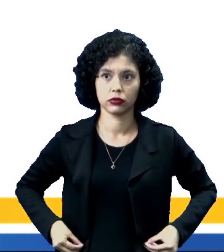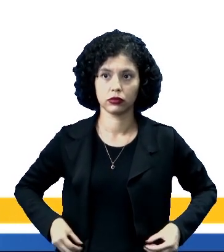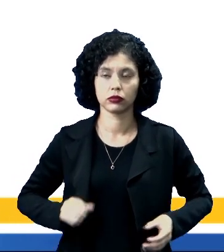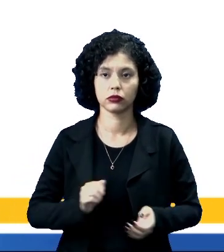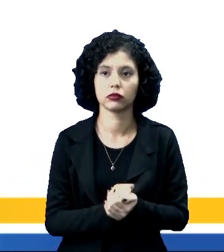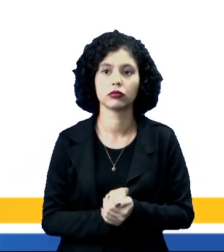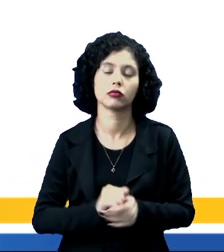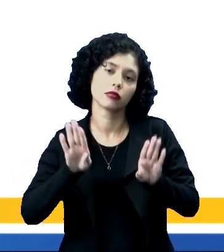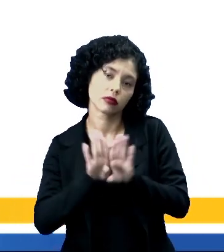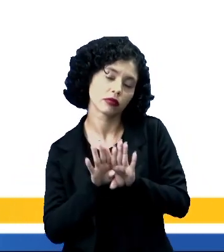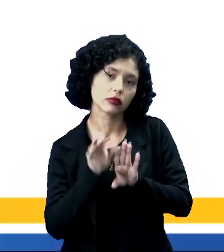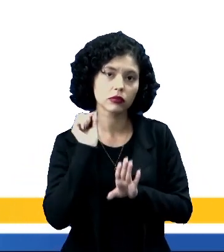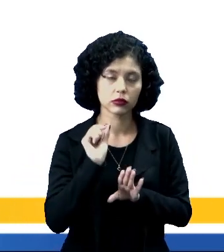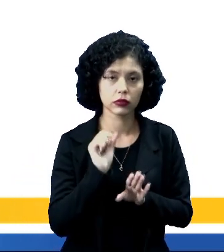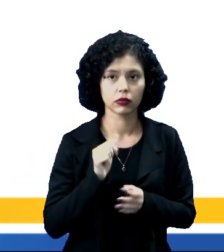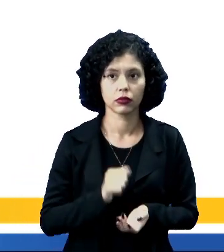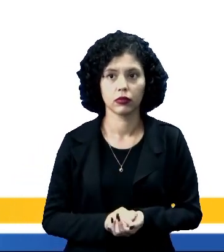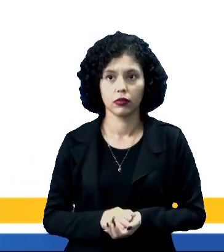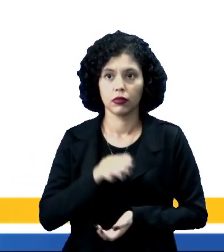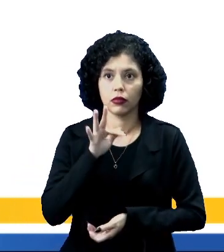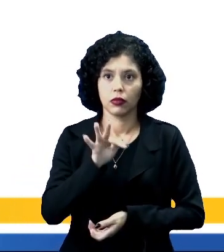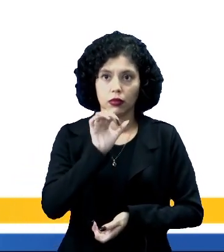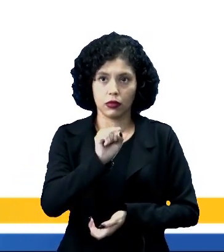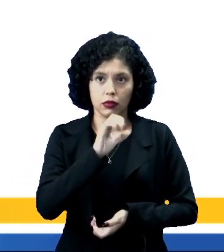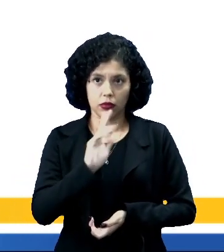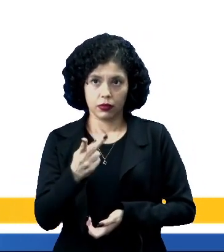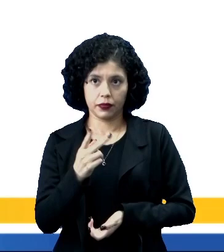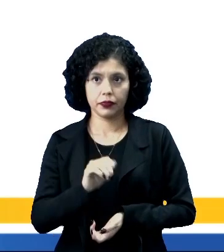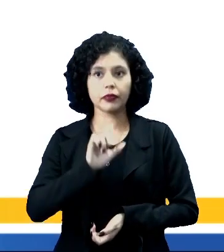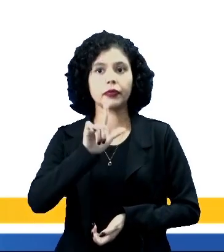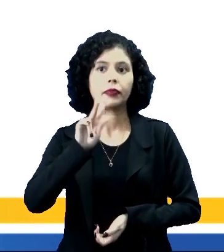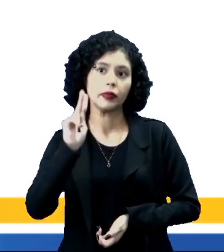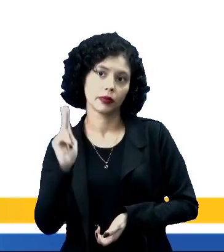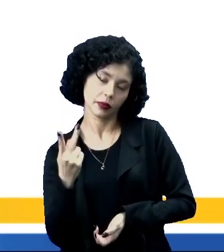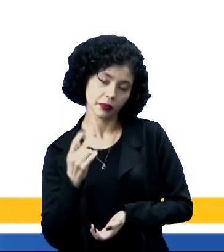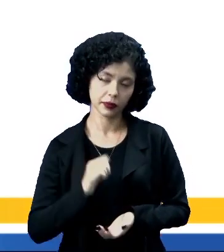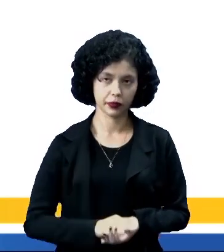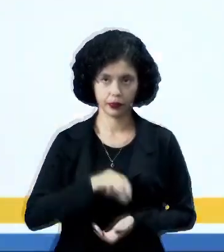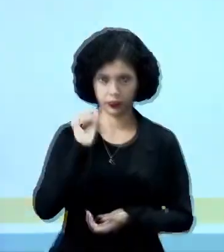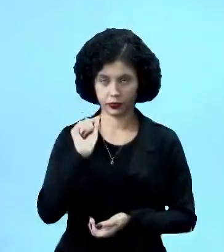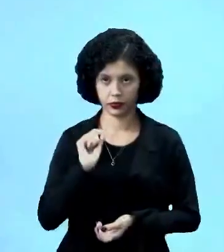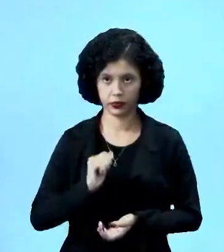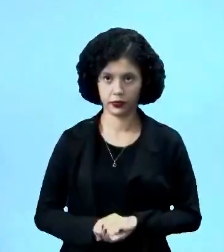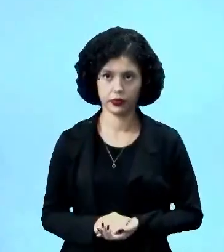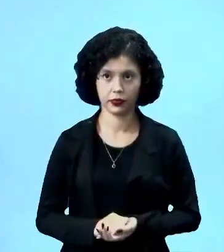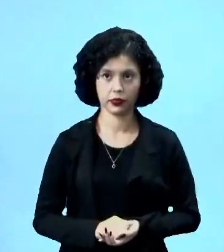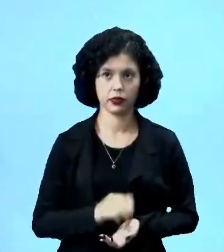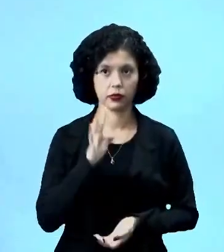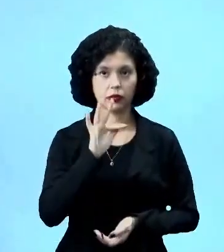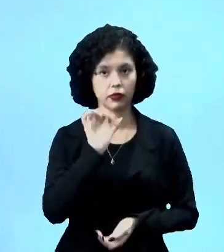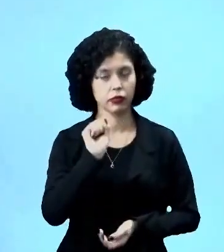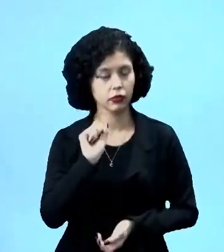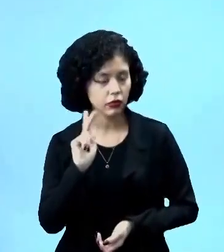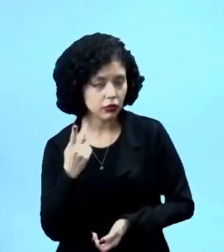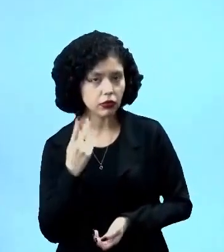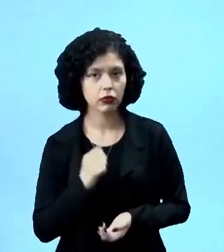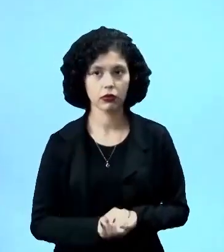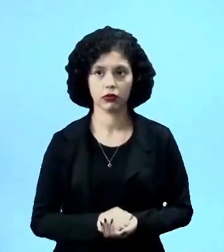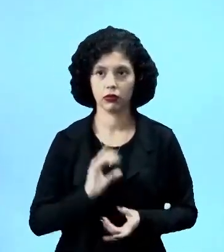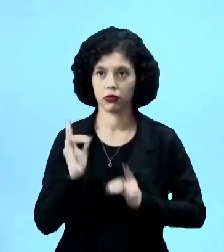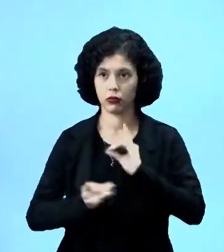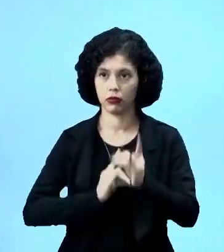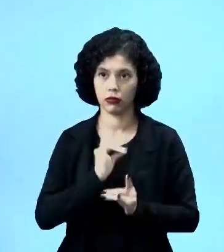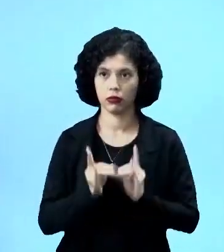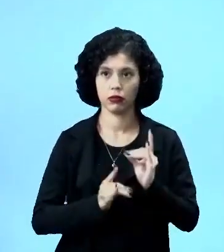hipófise eu estou me refernal FSH e LH que que vai ser isso o FSH é